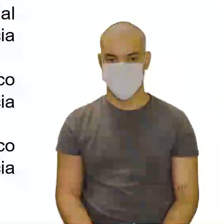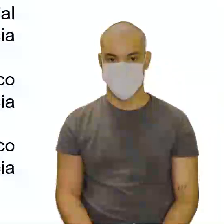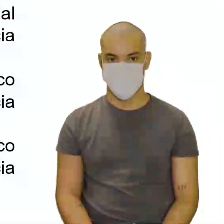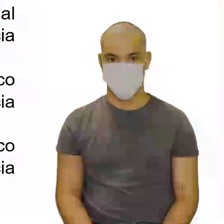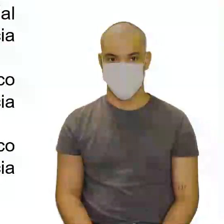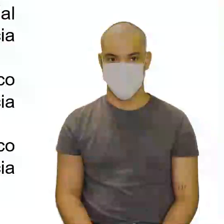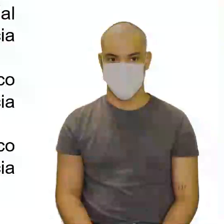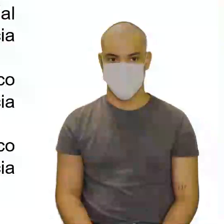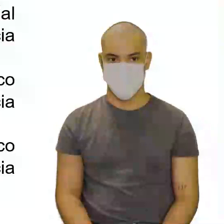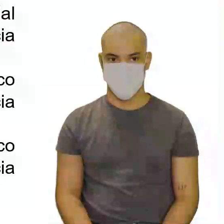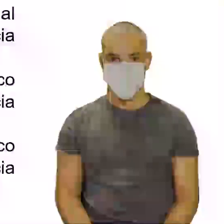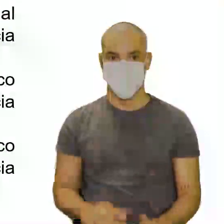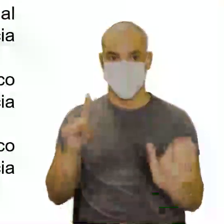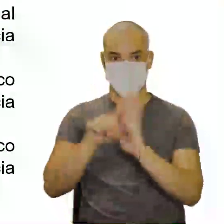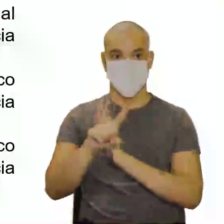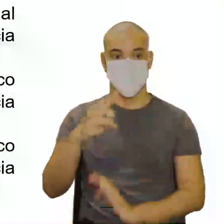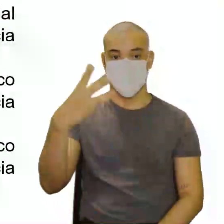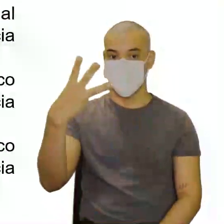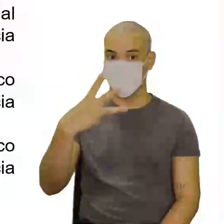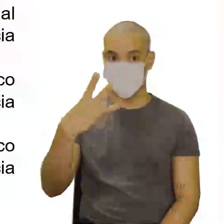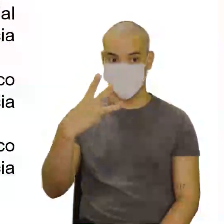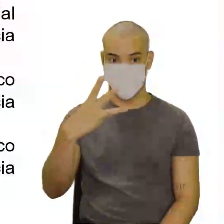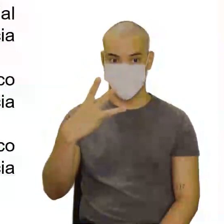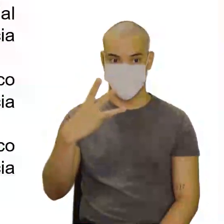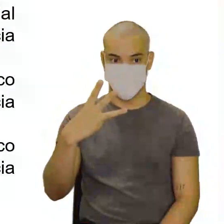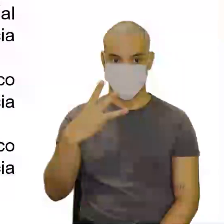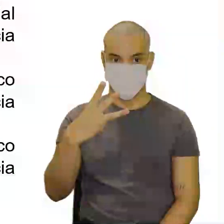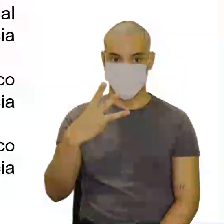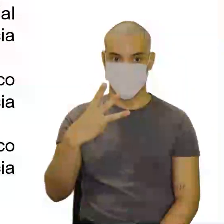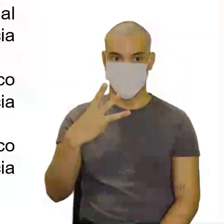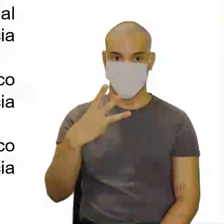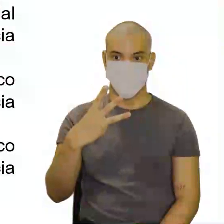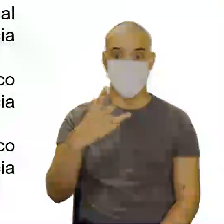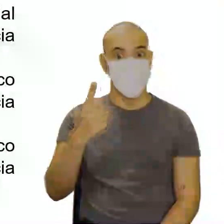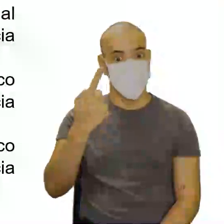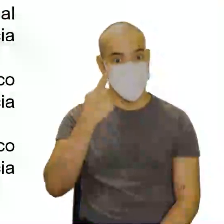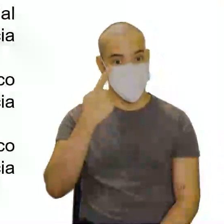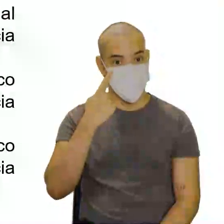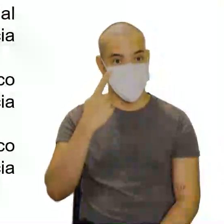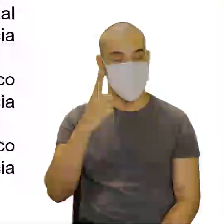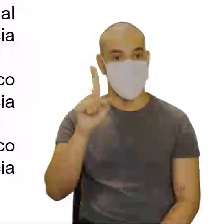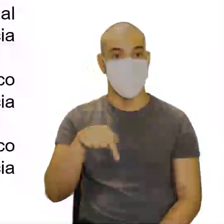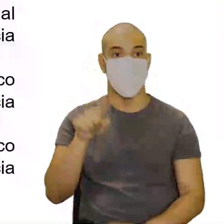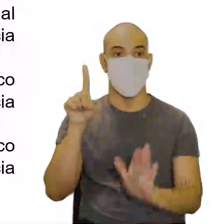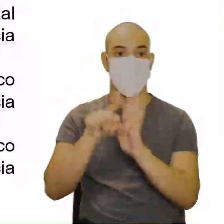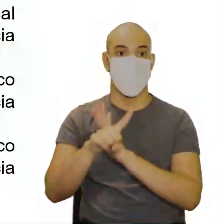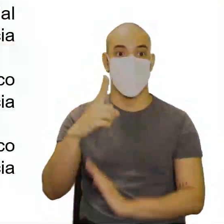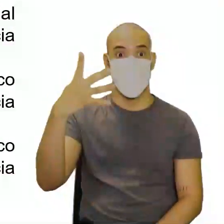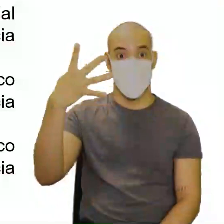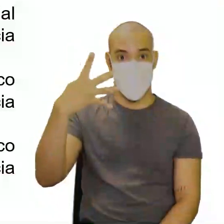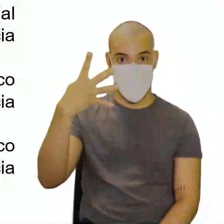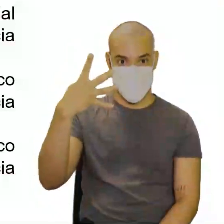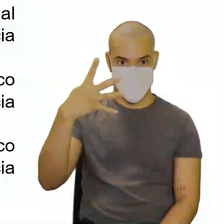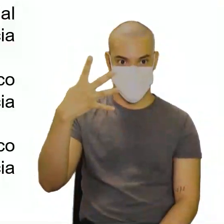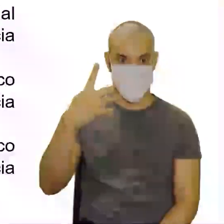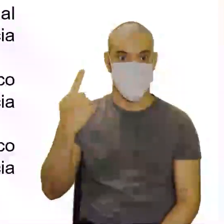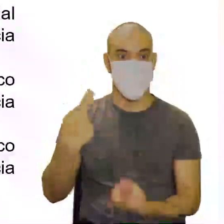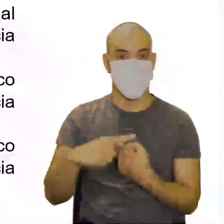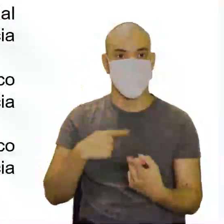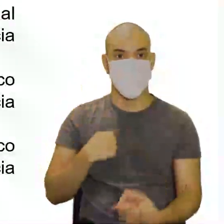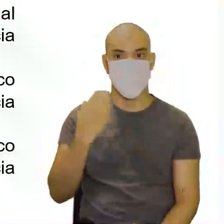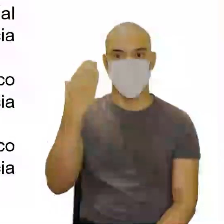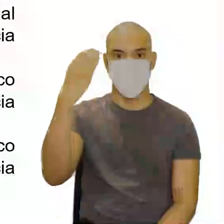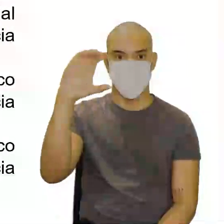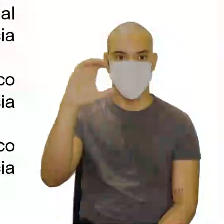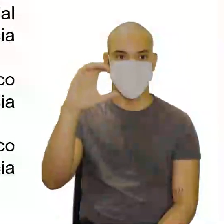Olha ali. Questão 3, pessoal, não, deixa eu ver esse caso, não é 3, tá? Vamos para a questão 4, tá? Que eu tinha colocado